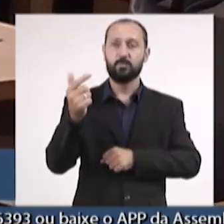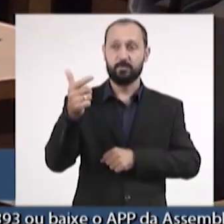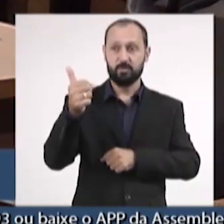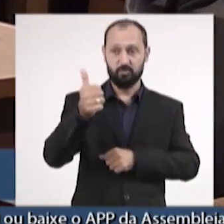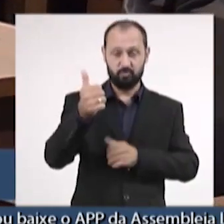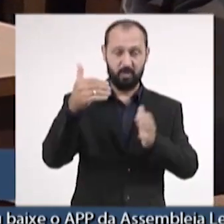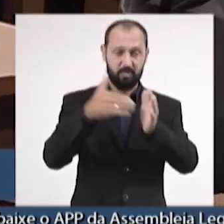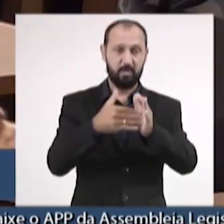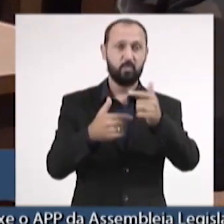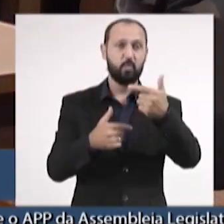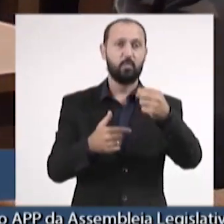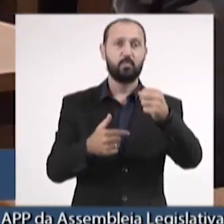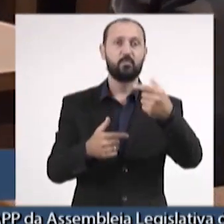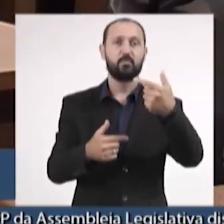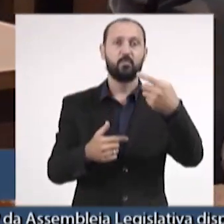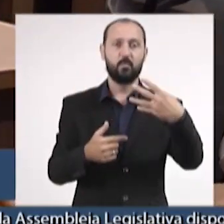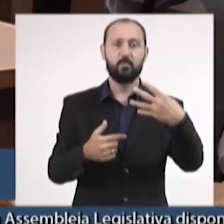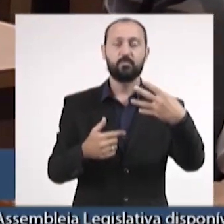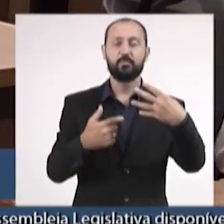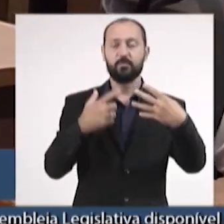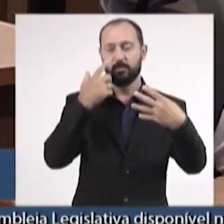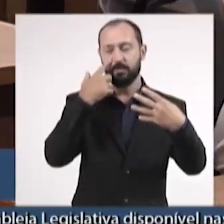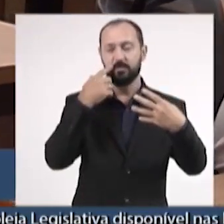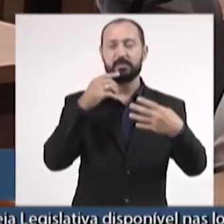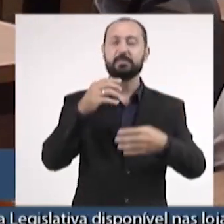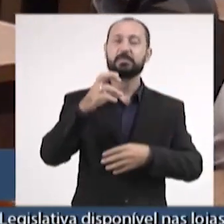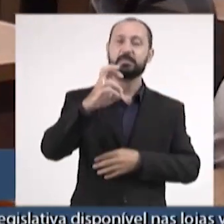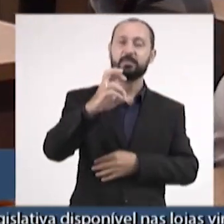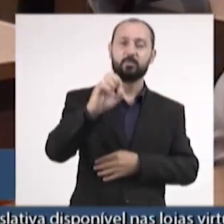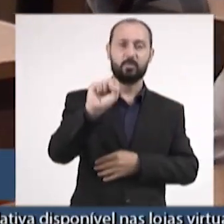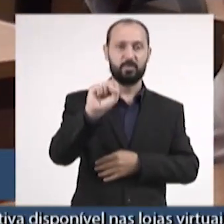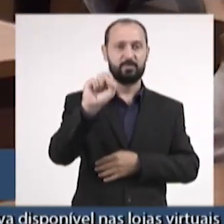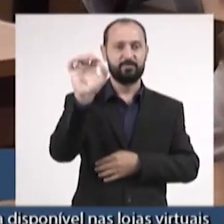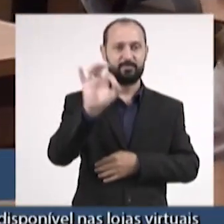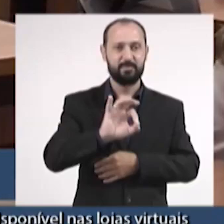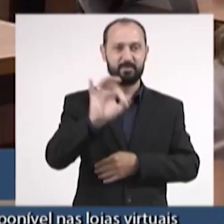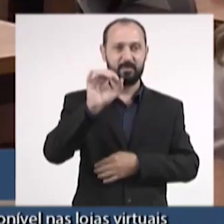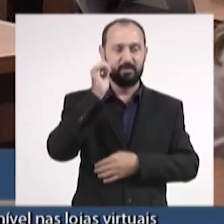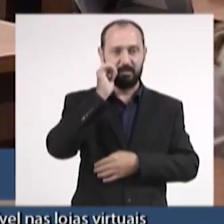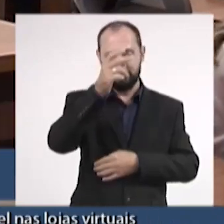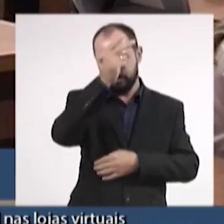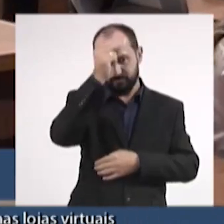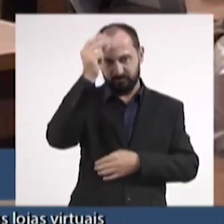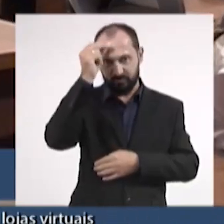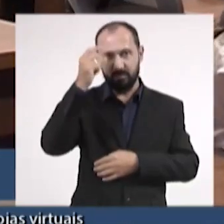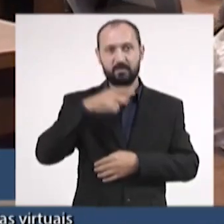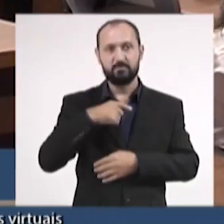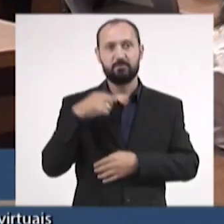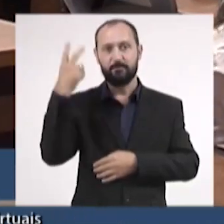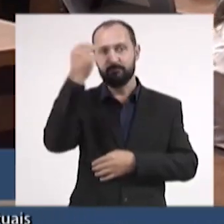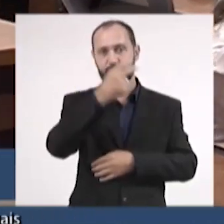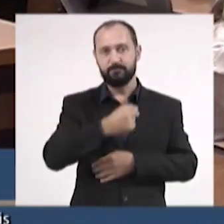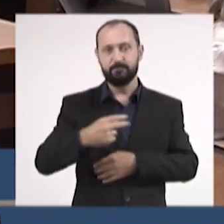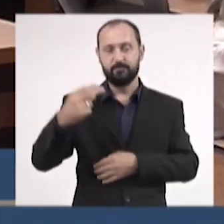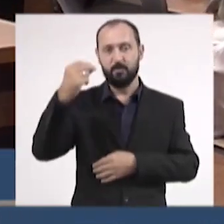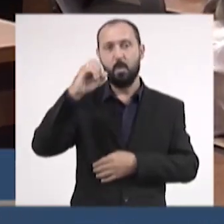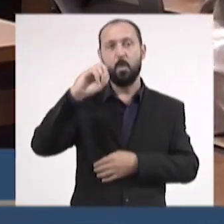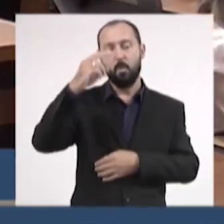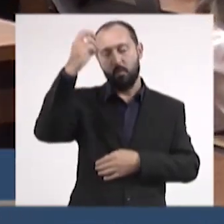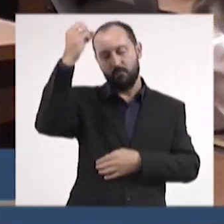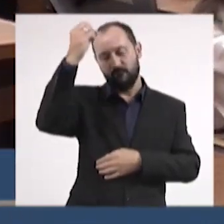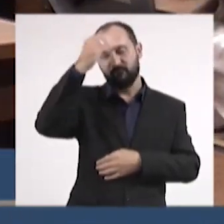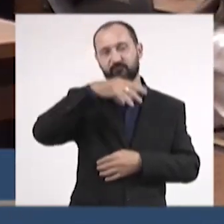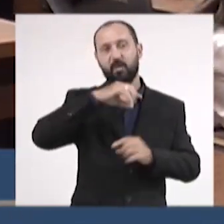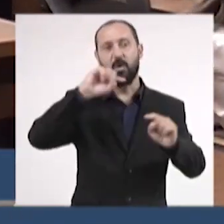2024, realizado pelo Instituto Alzira, 58% das prefeitas sofreram assédio ou violência